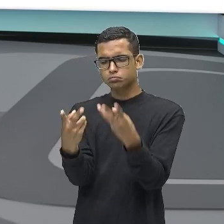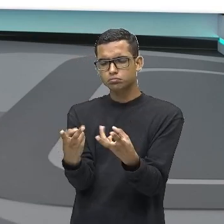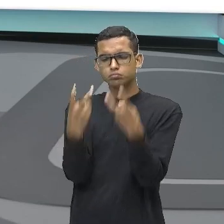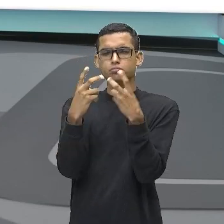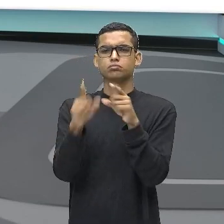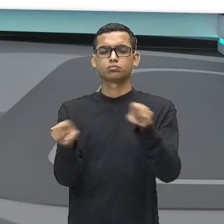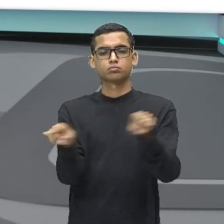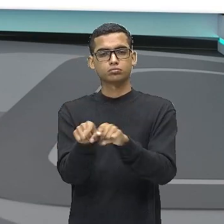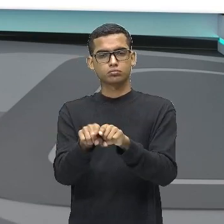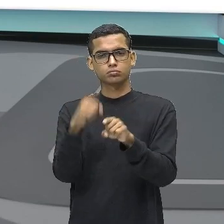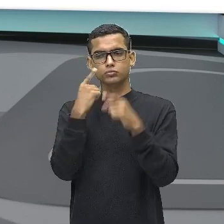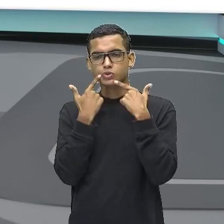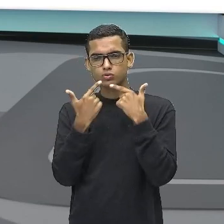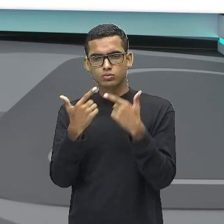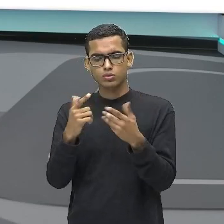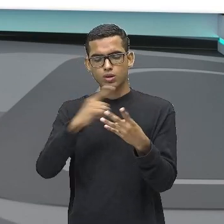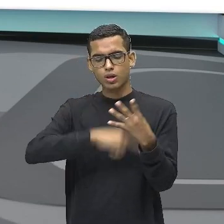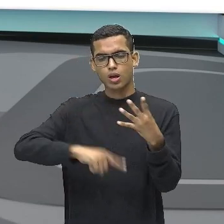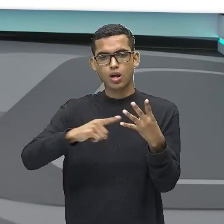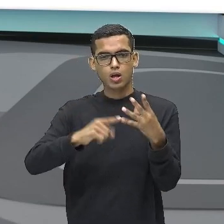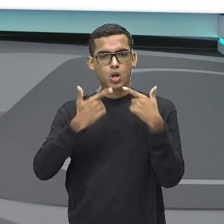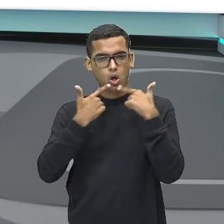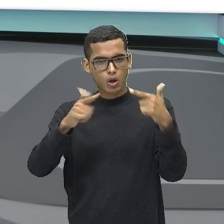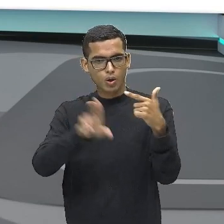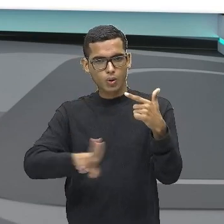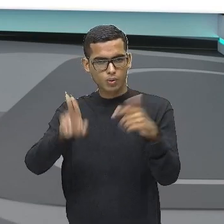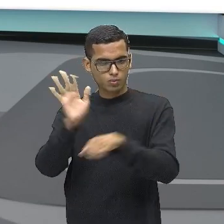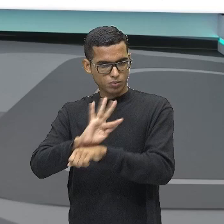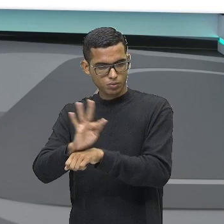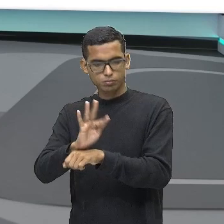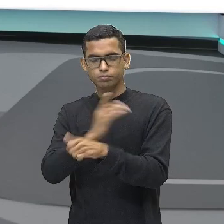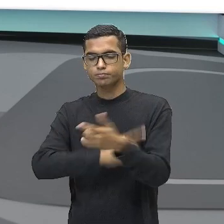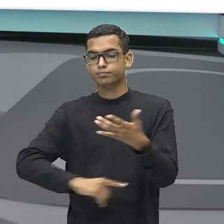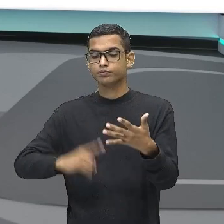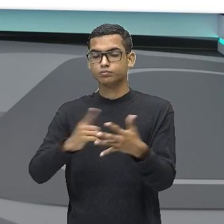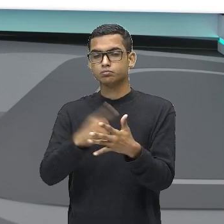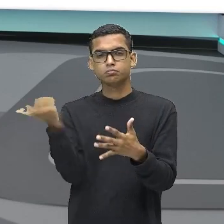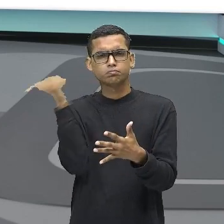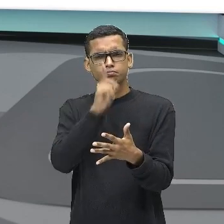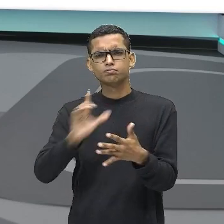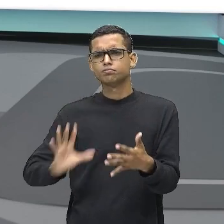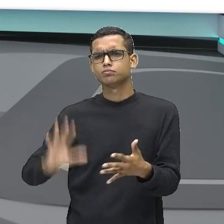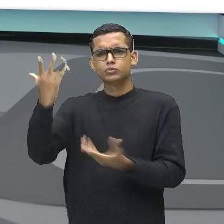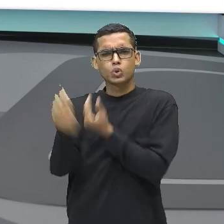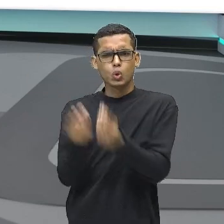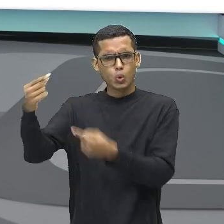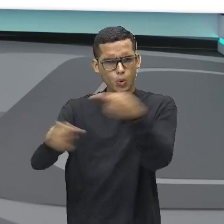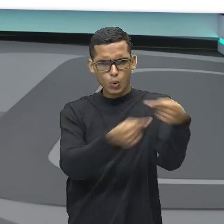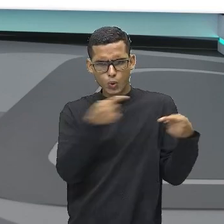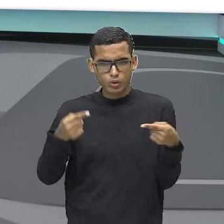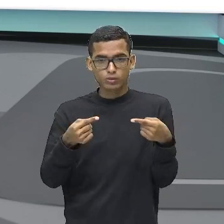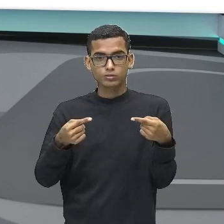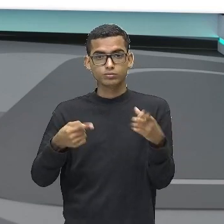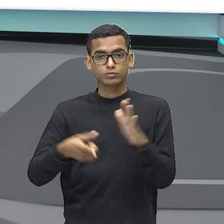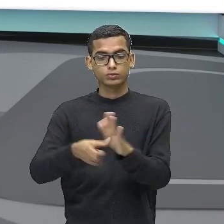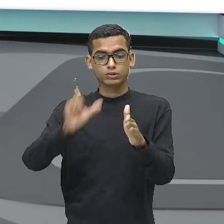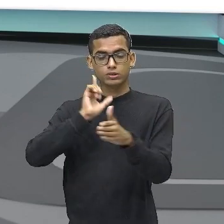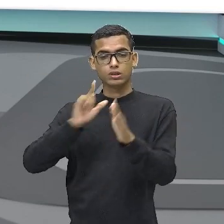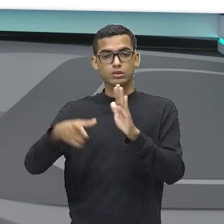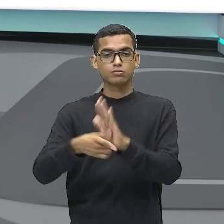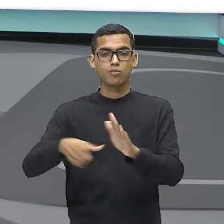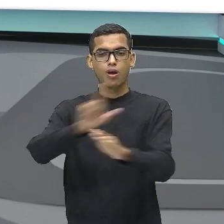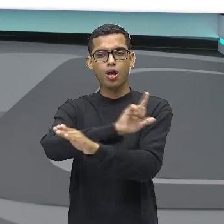foi empregada. E observem que, para que esse debate ocorresse, ele foi planejado. Ou seja,